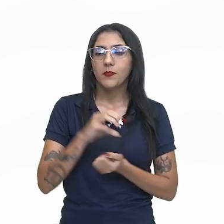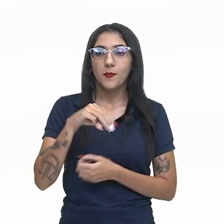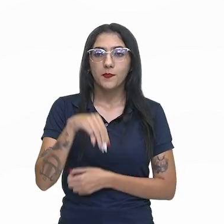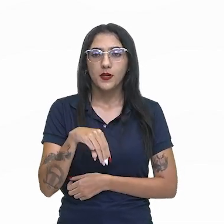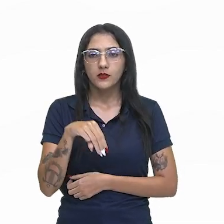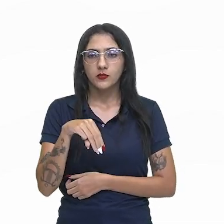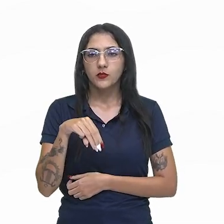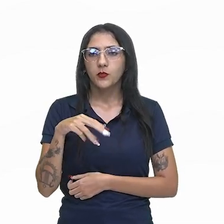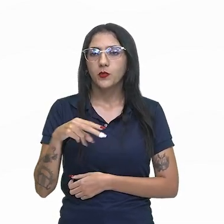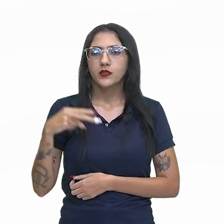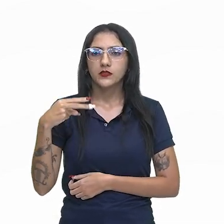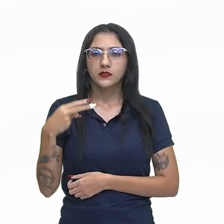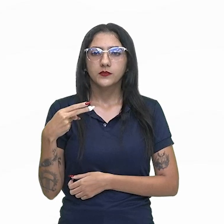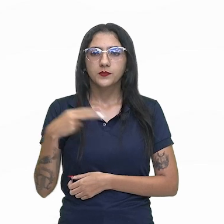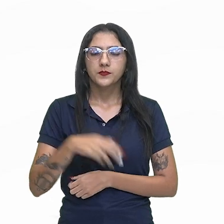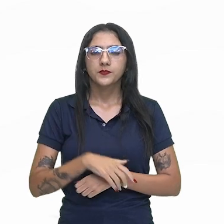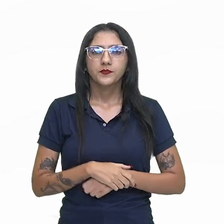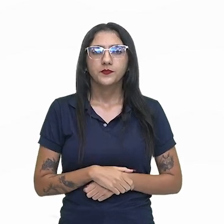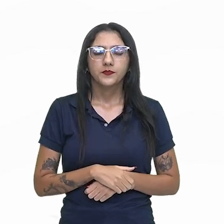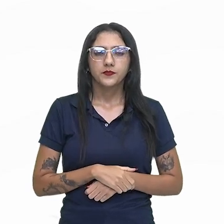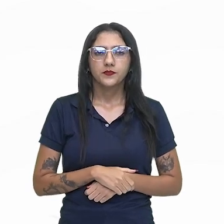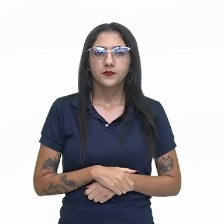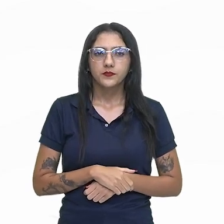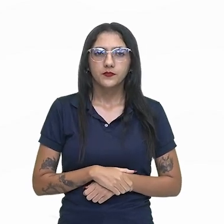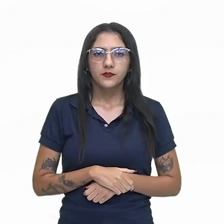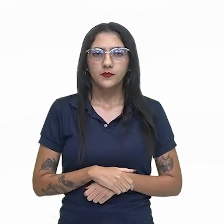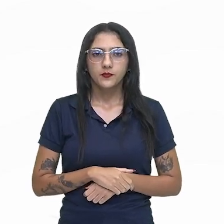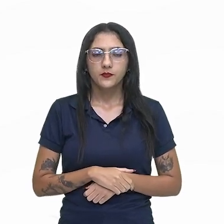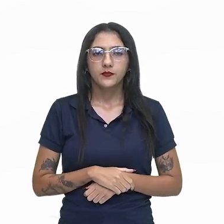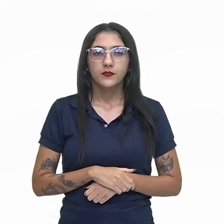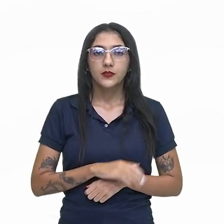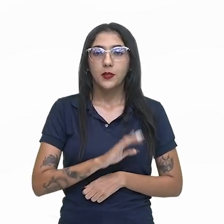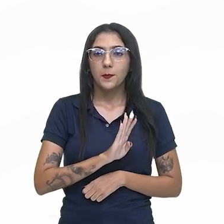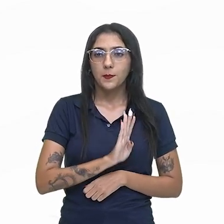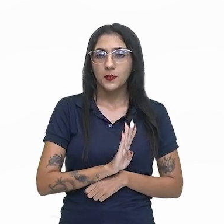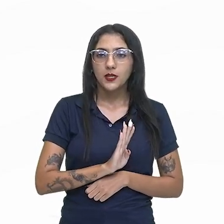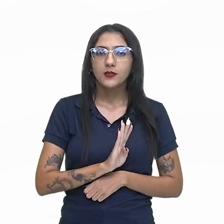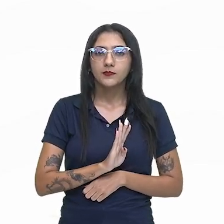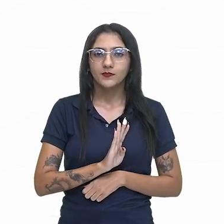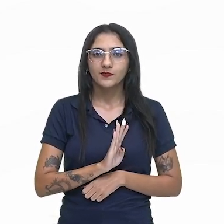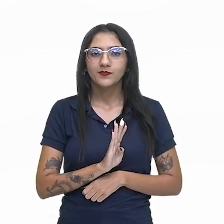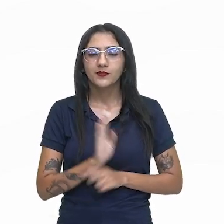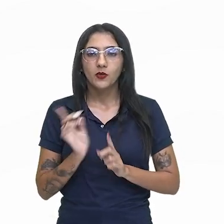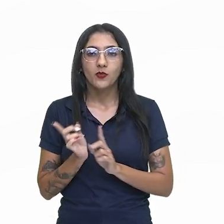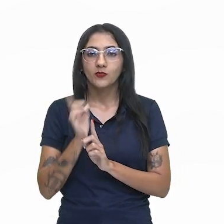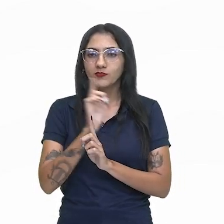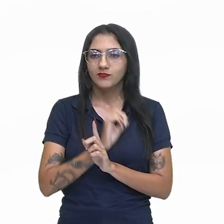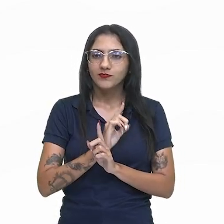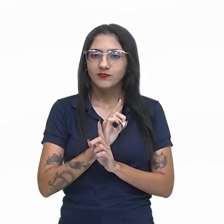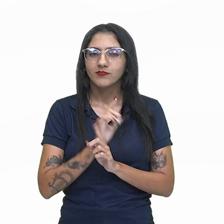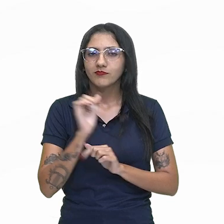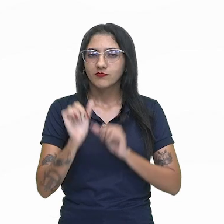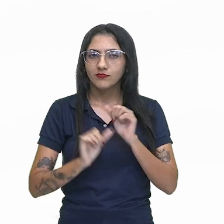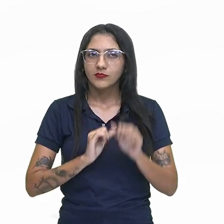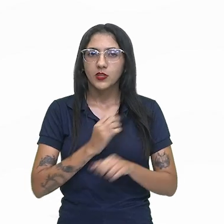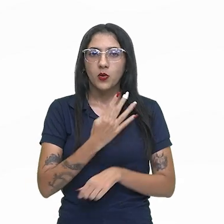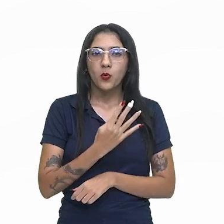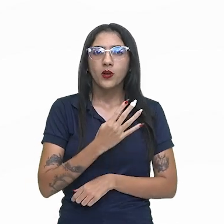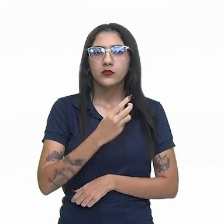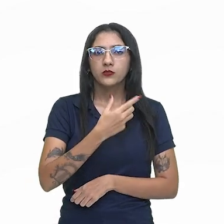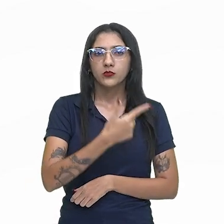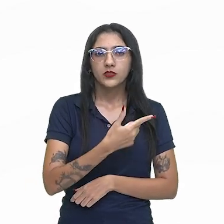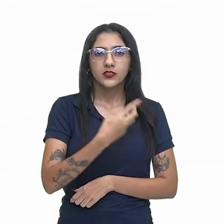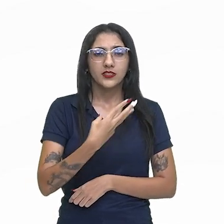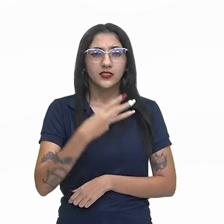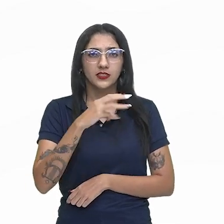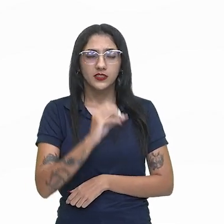quadrado, tá? E no exemplo aí da letra B, nós vamos para o sentido contrário, né? 4.230